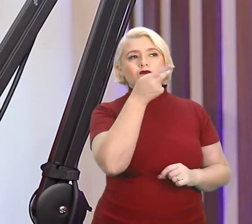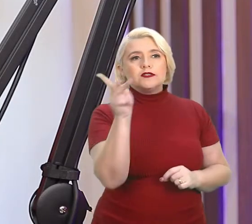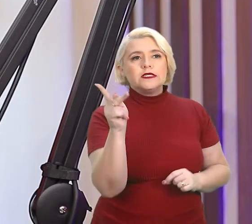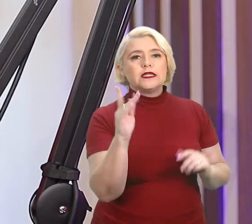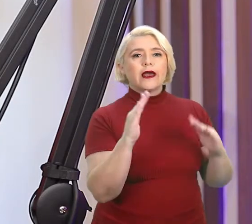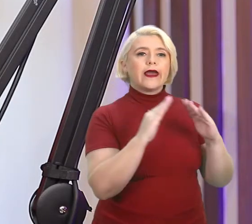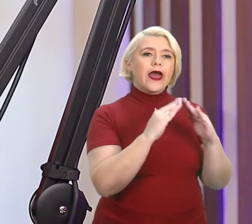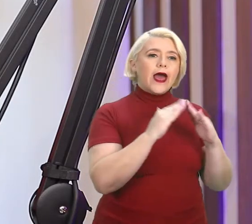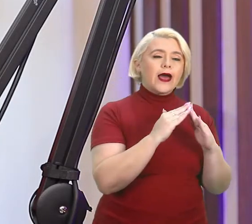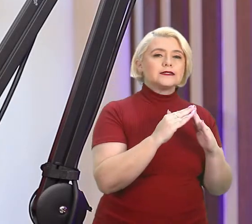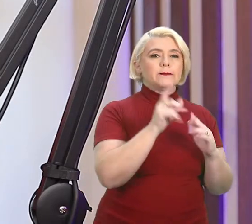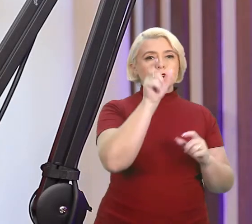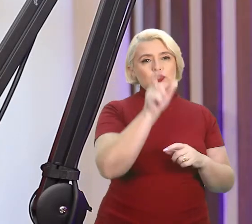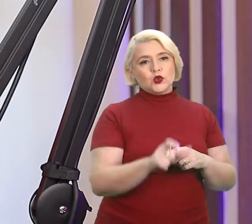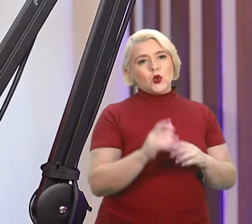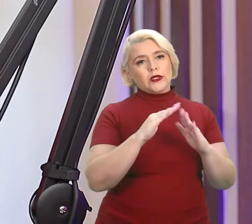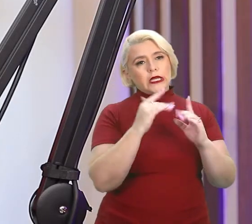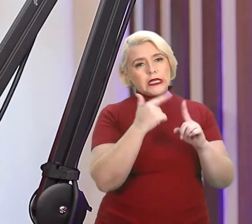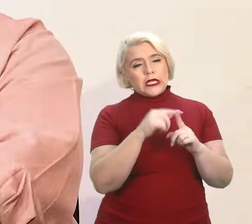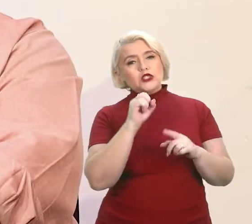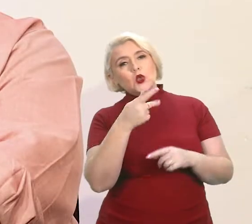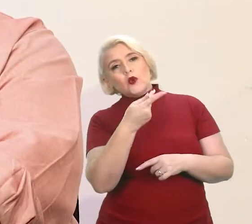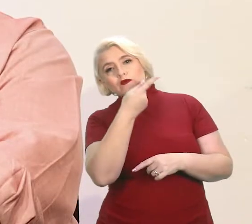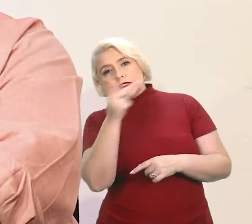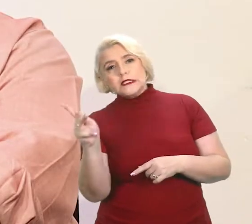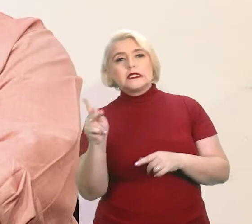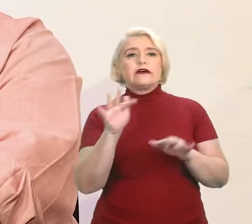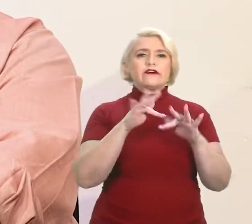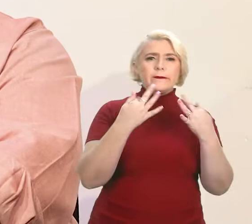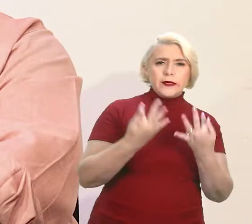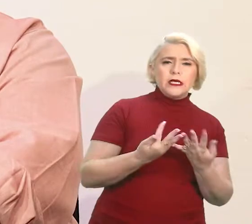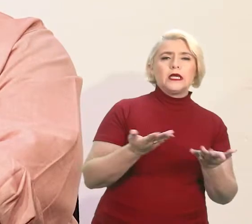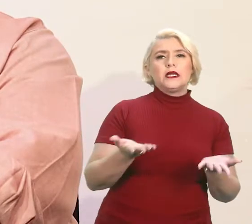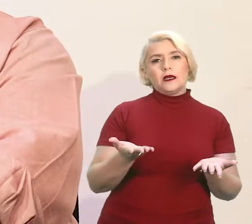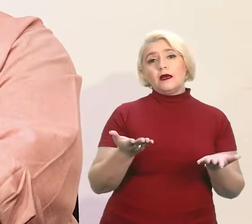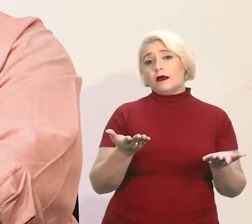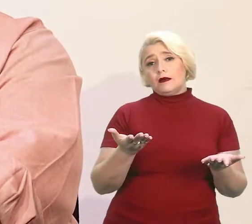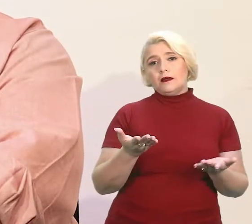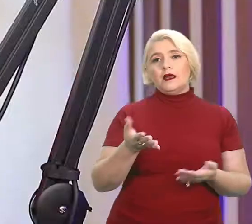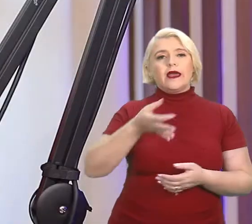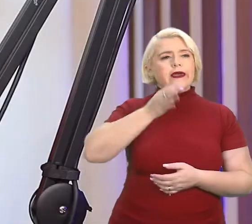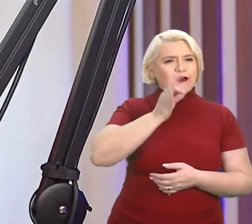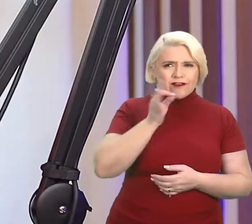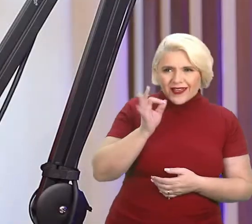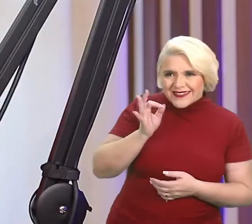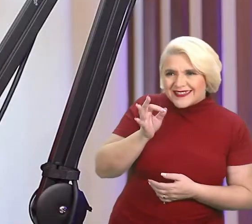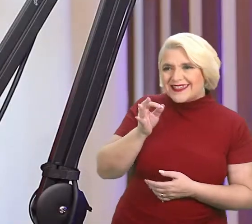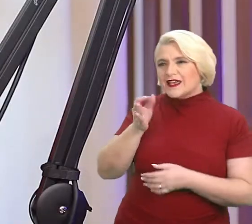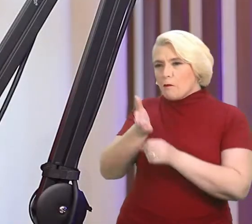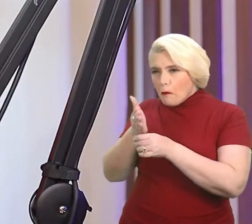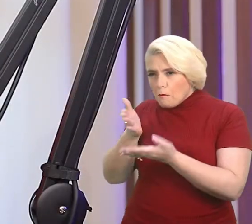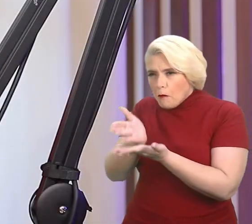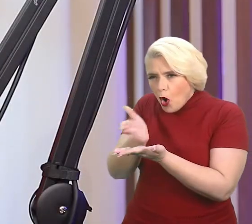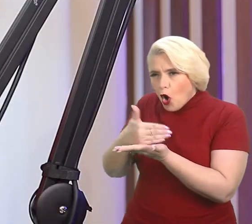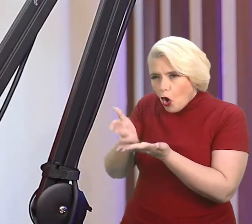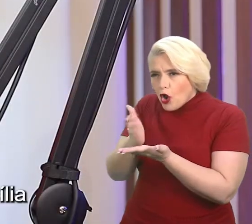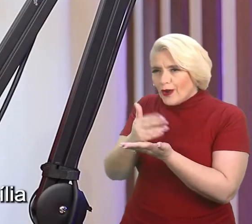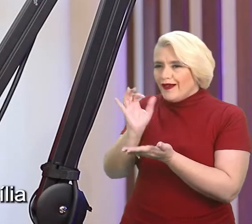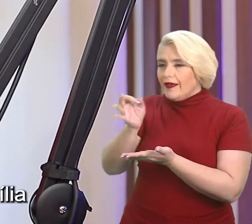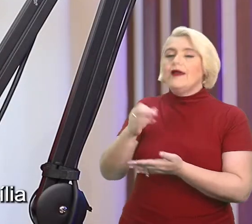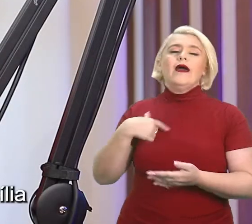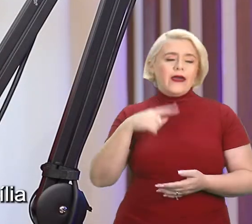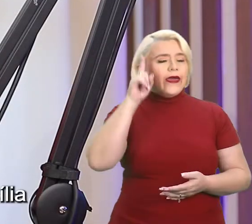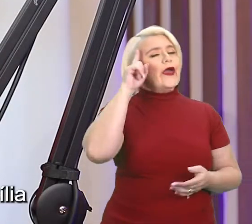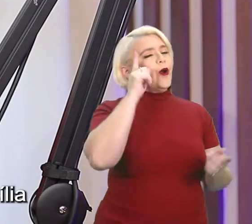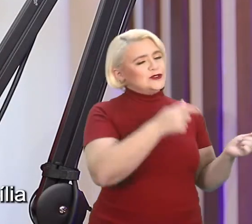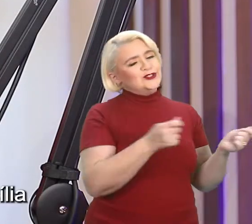igreja ou de alguém da família, né? E Cafezinho, bolinho. Essa era a rotina da gente.